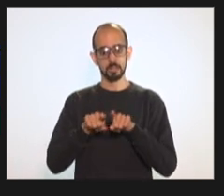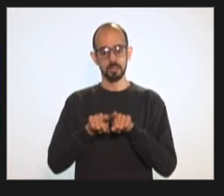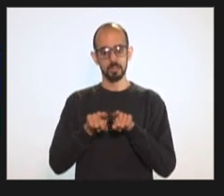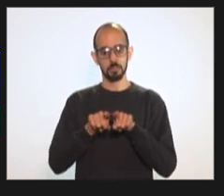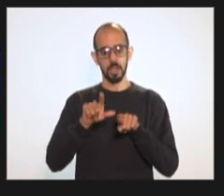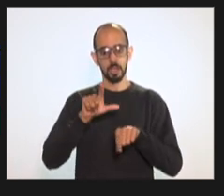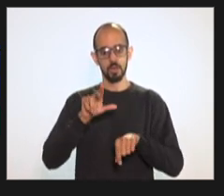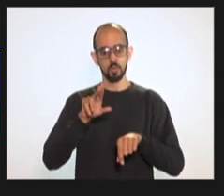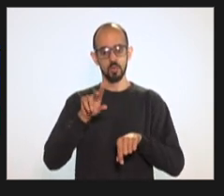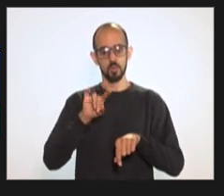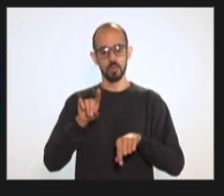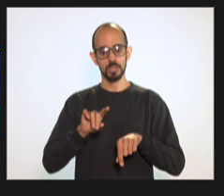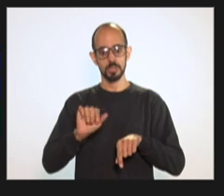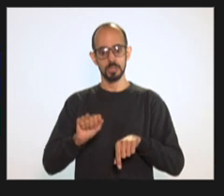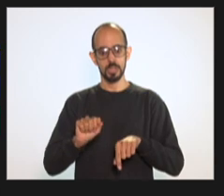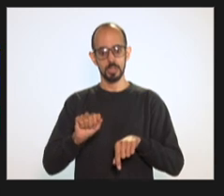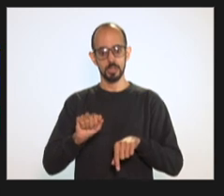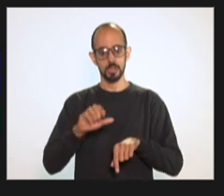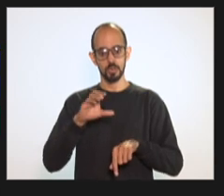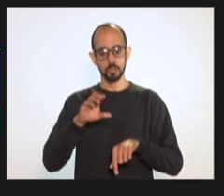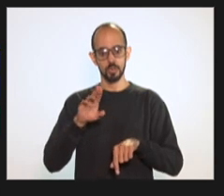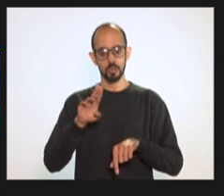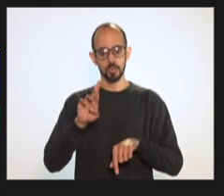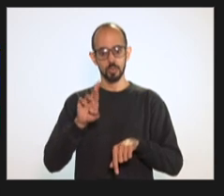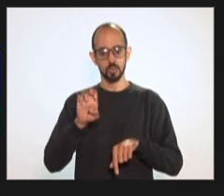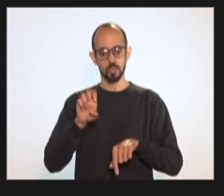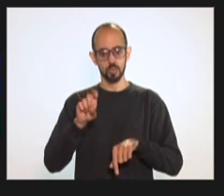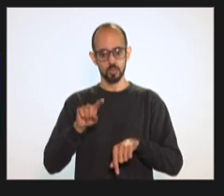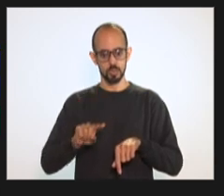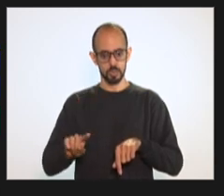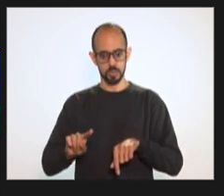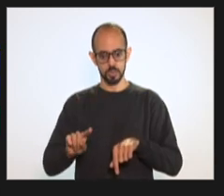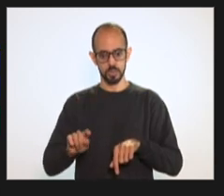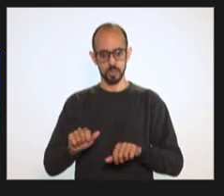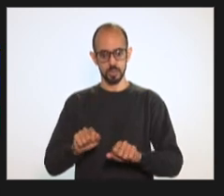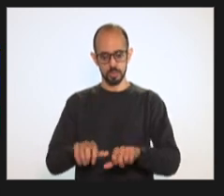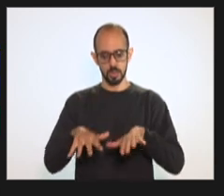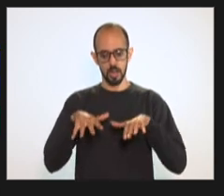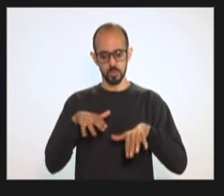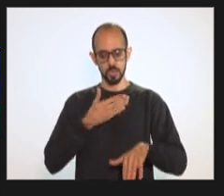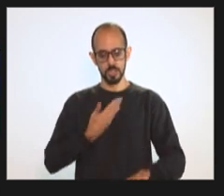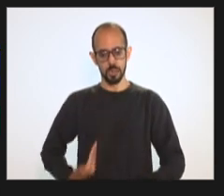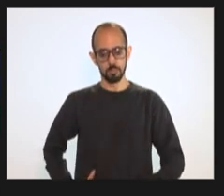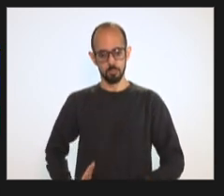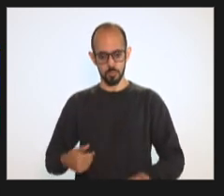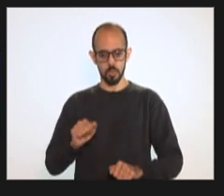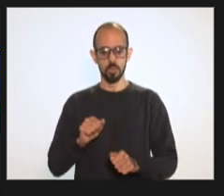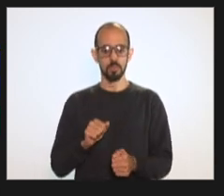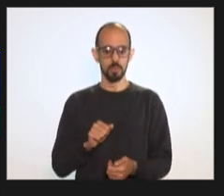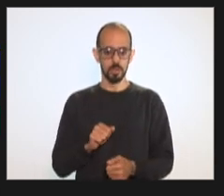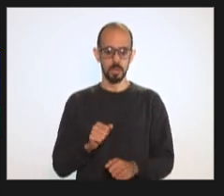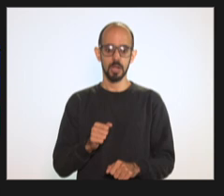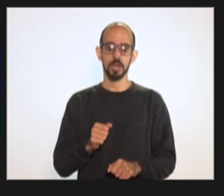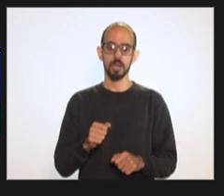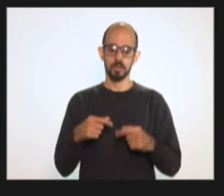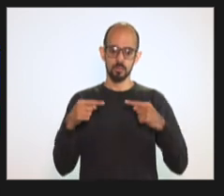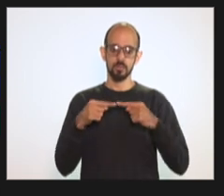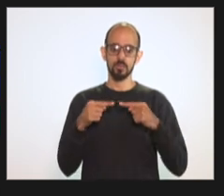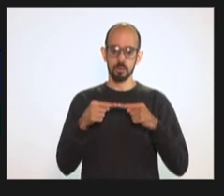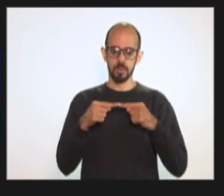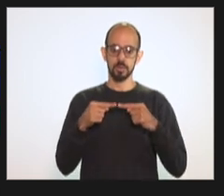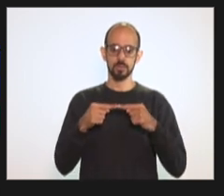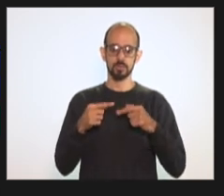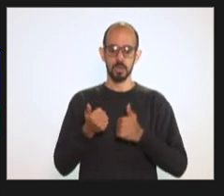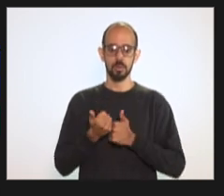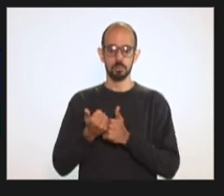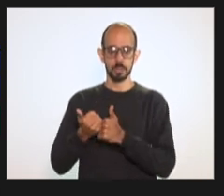em relação à audiência pública. A está muito estável aqui, favorável, acompanhando os parabenizados